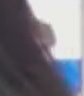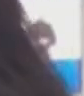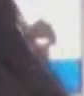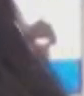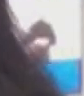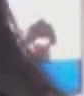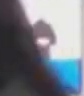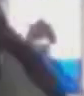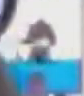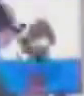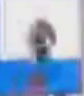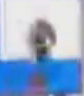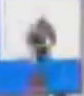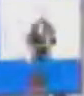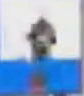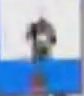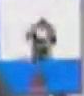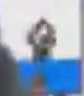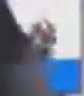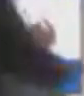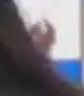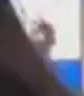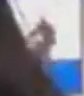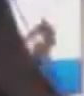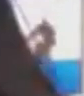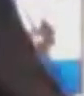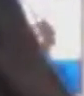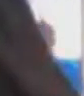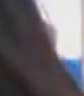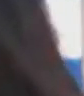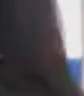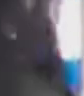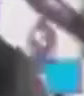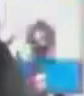expondo o plano de direitos, cargos e carreiras,